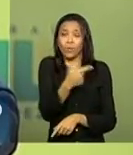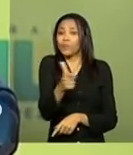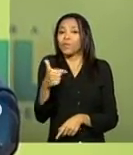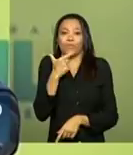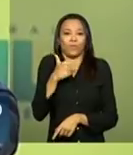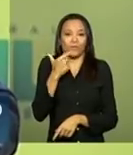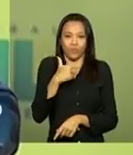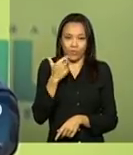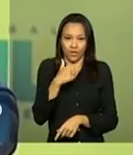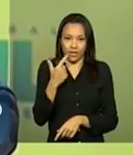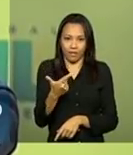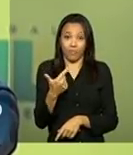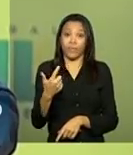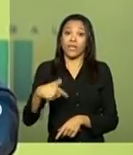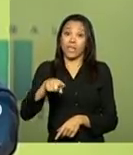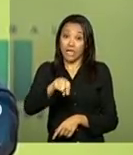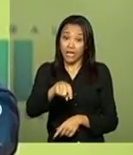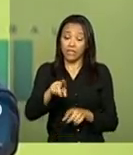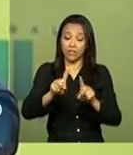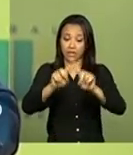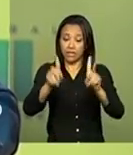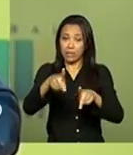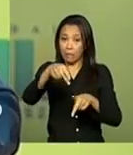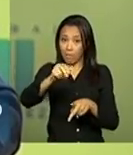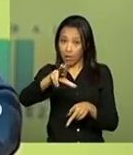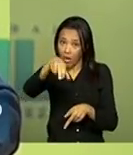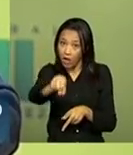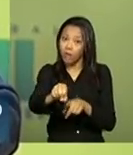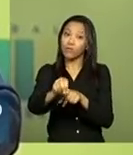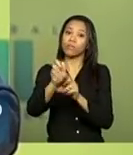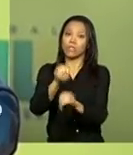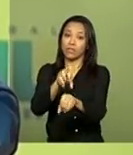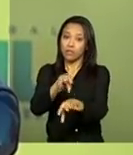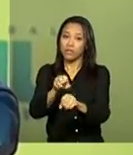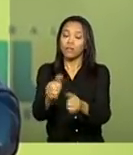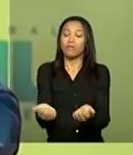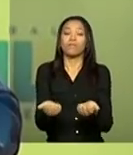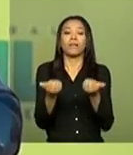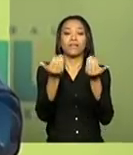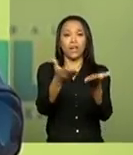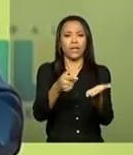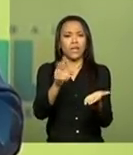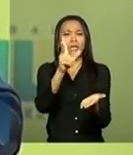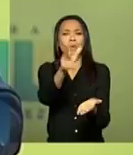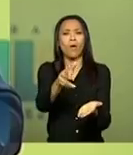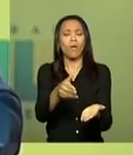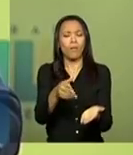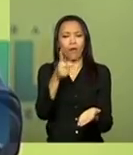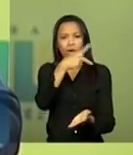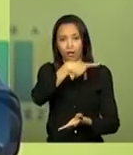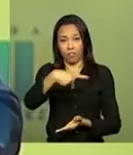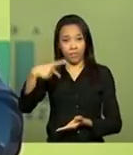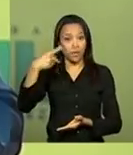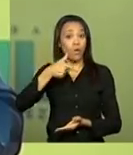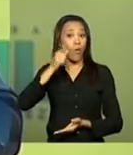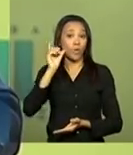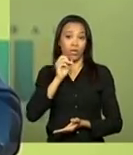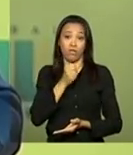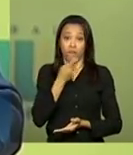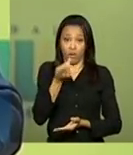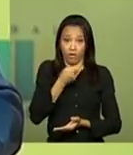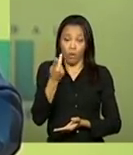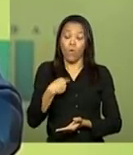que o legado do Plano Nacional de Educação vai fazer com que aquilo que a nossa presidenta falou ontem, de transformar o Brasil numa pátria